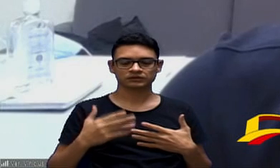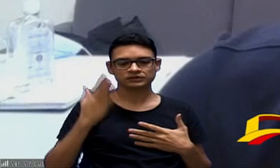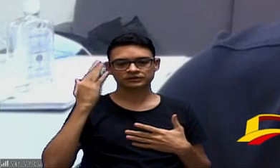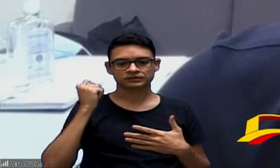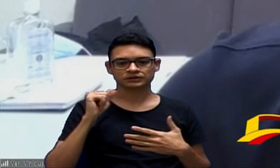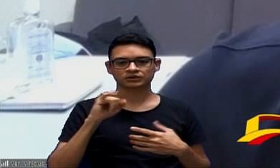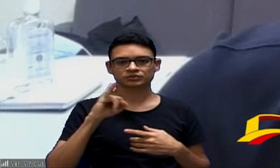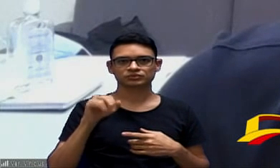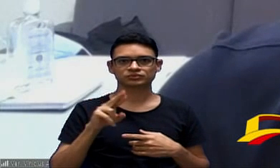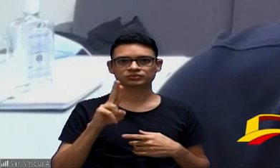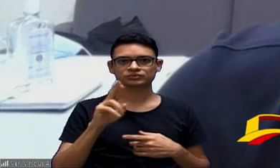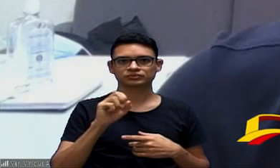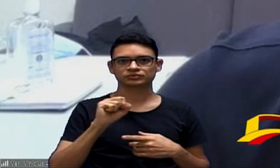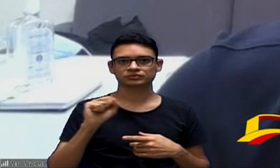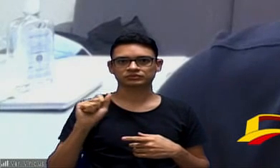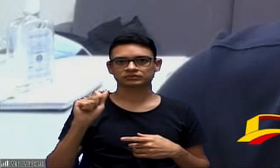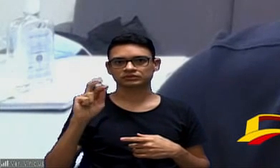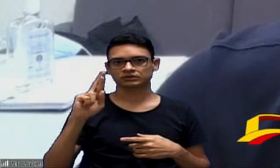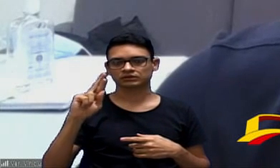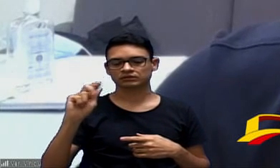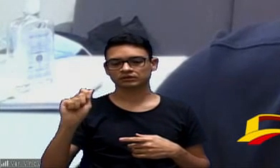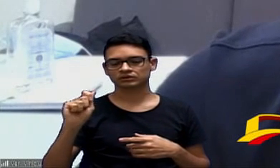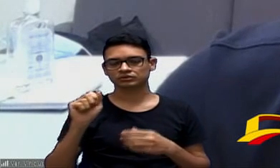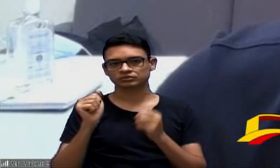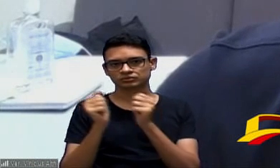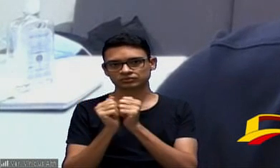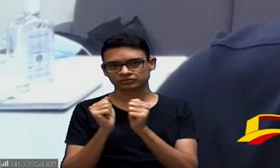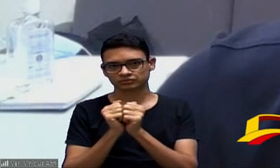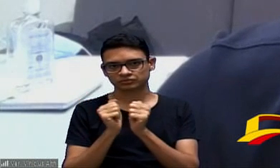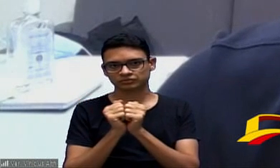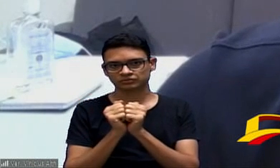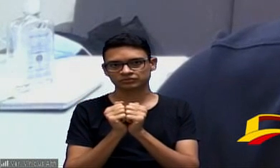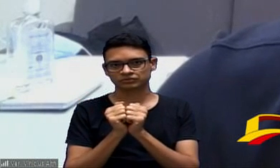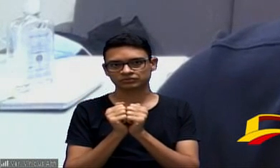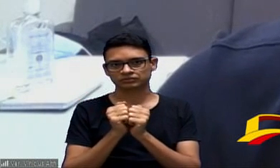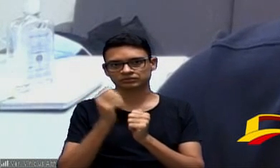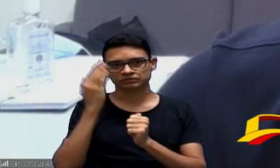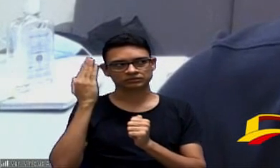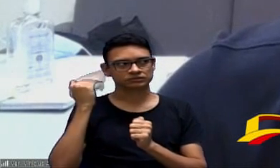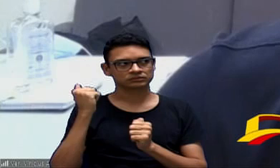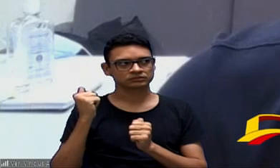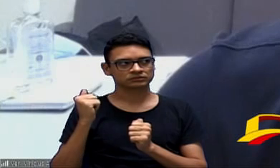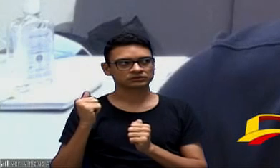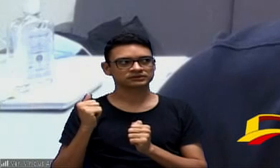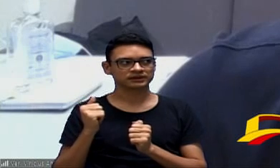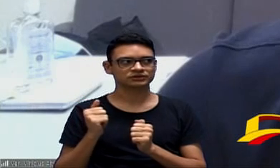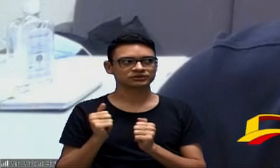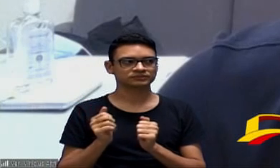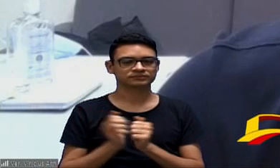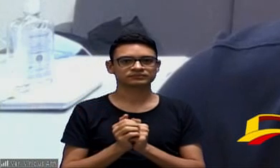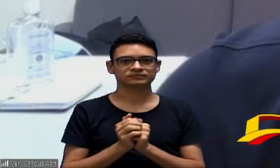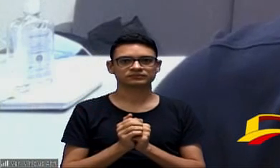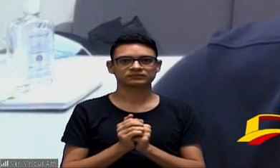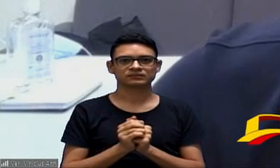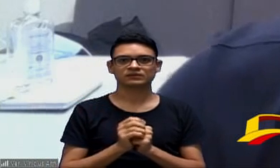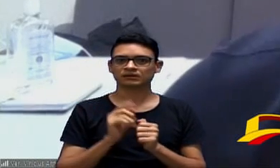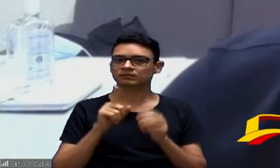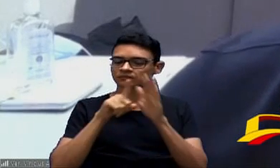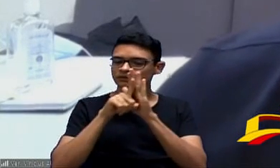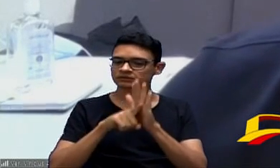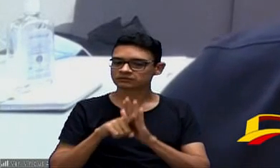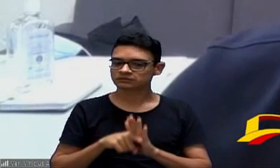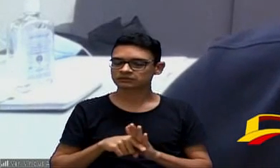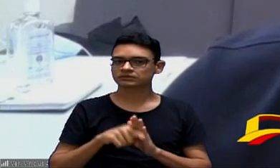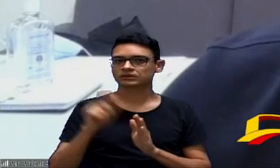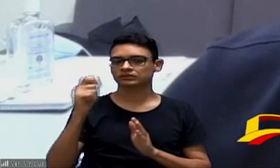antes, de vocês pesquisarem um pouco melhor sobre os rodeios, inclusive pelo CEDEM, que eu falei para a senhora